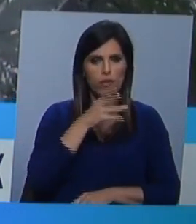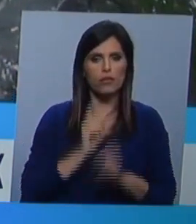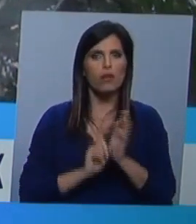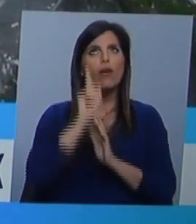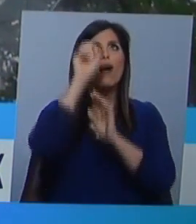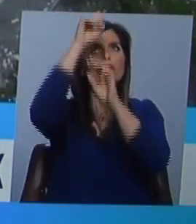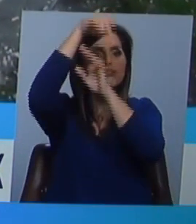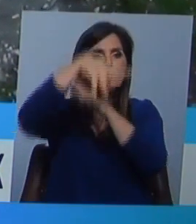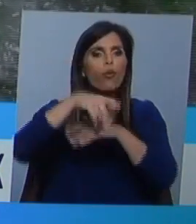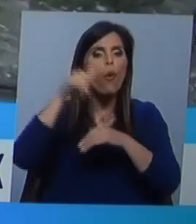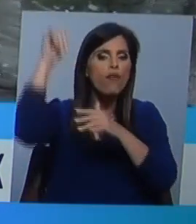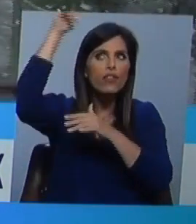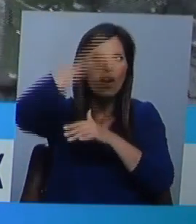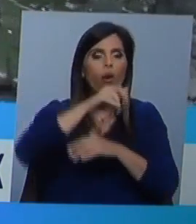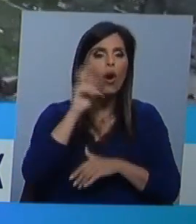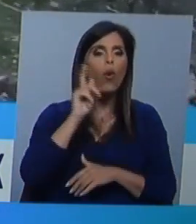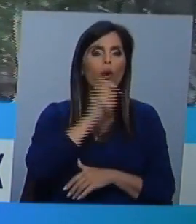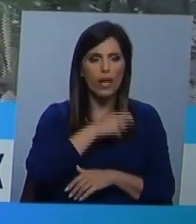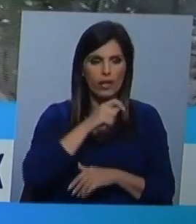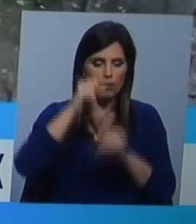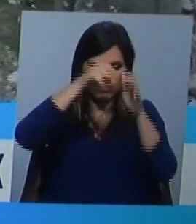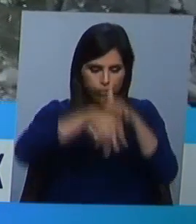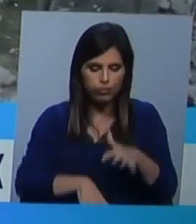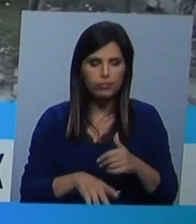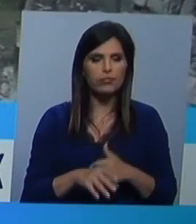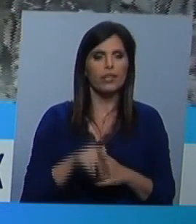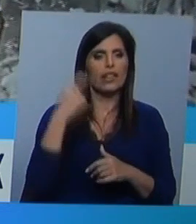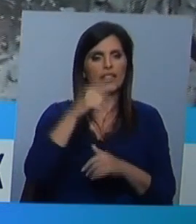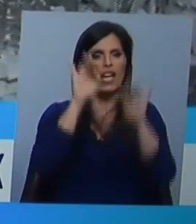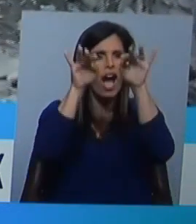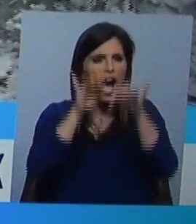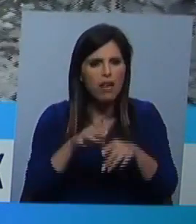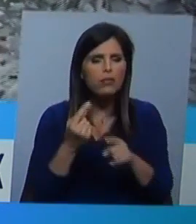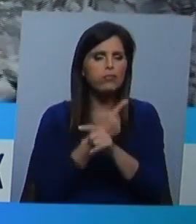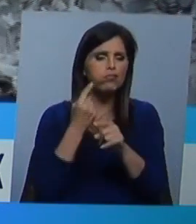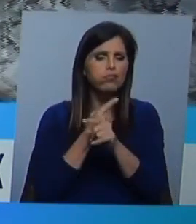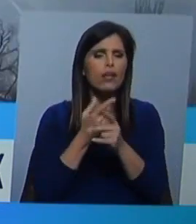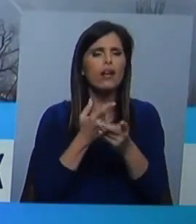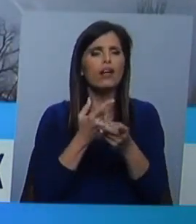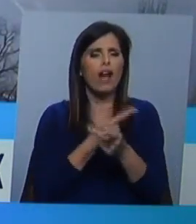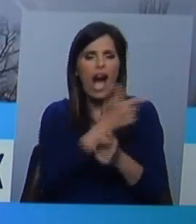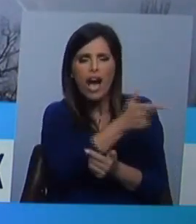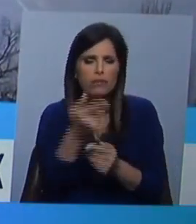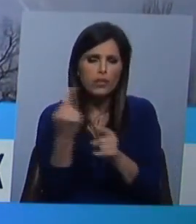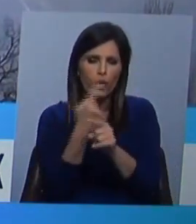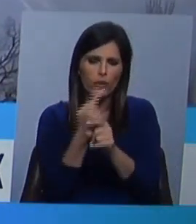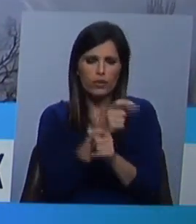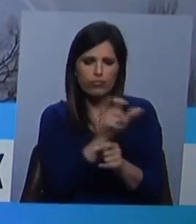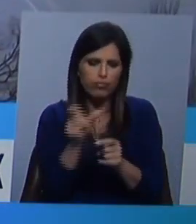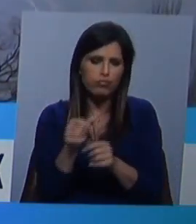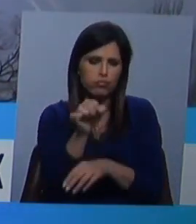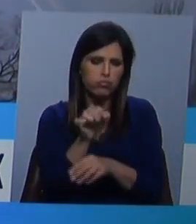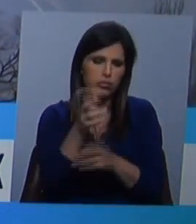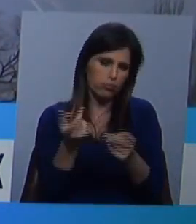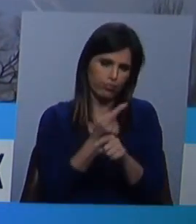militar russo, ucraniano, aliás, perto de Odessa, carregado de munições que são, nesta altura, o que mais é necessário,